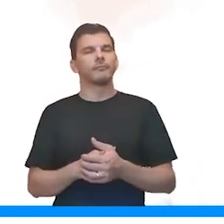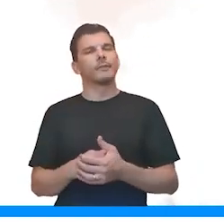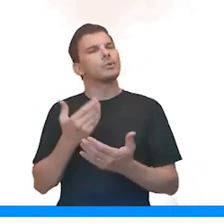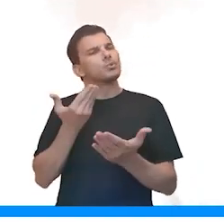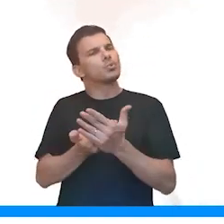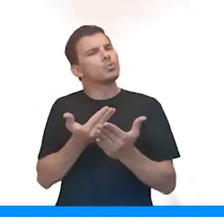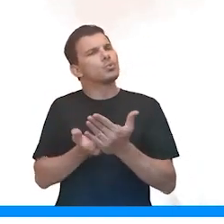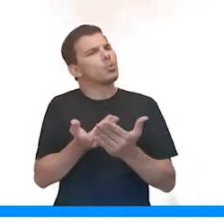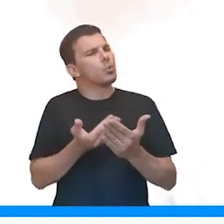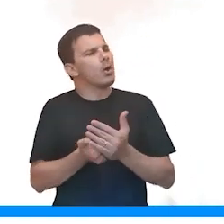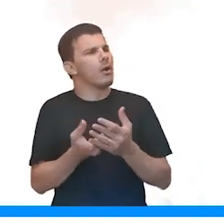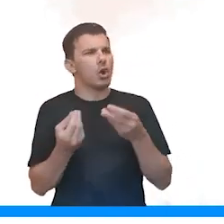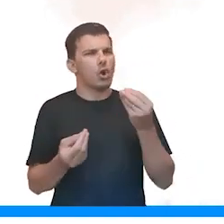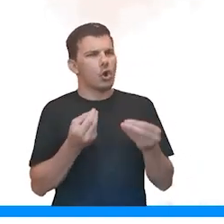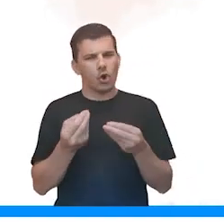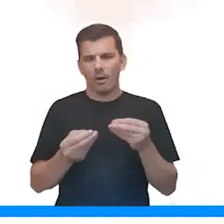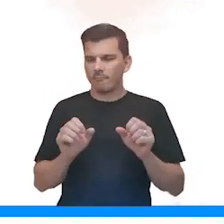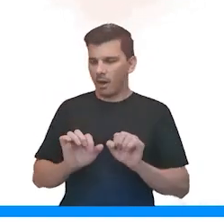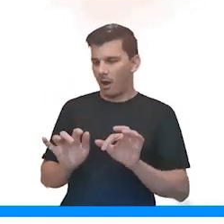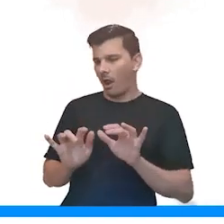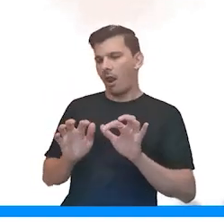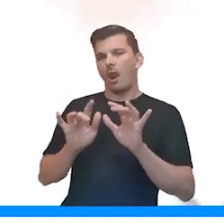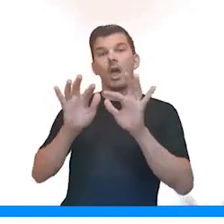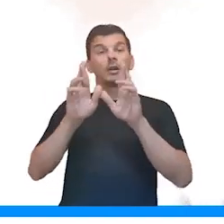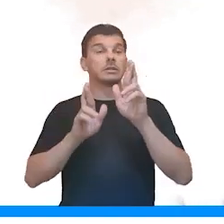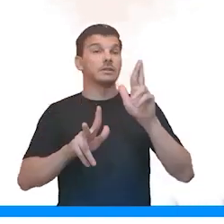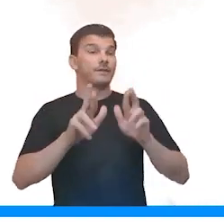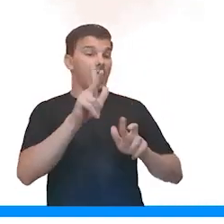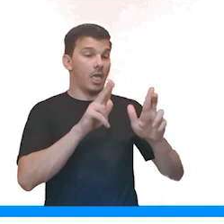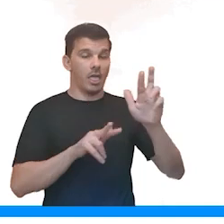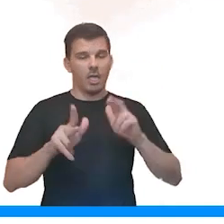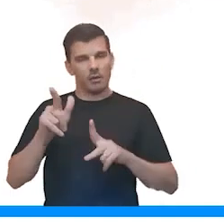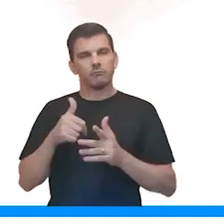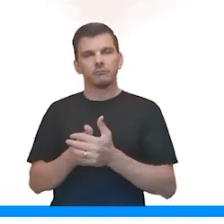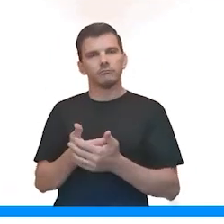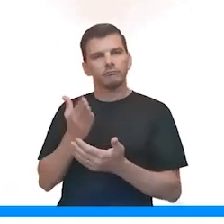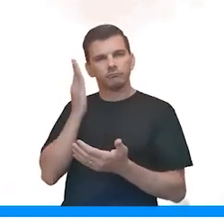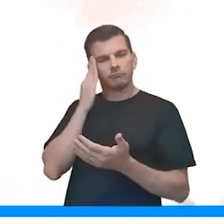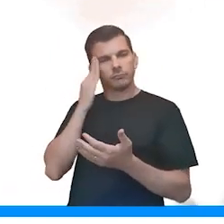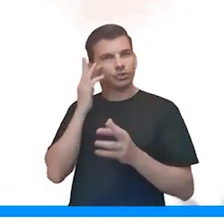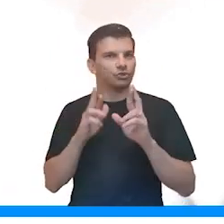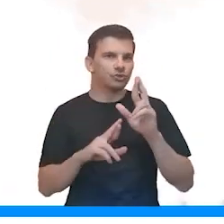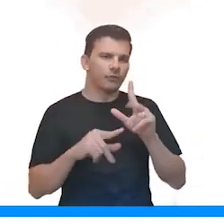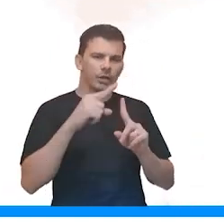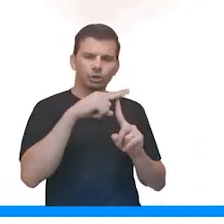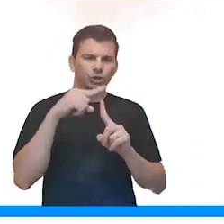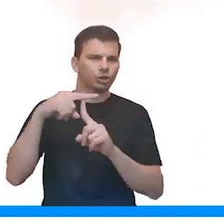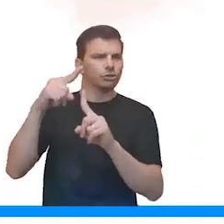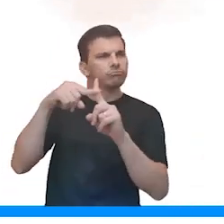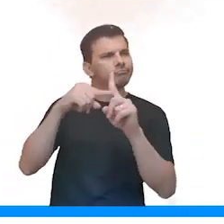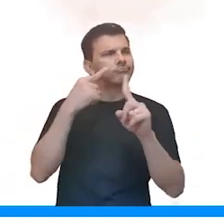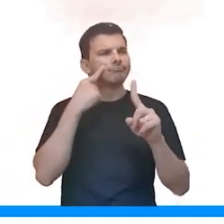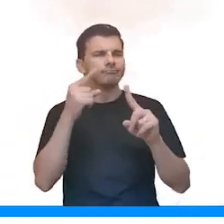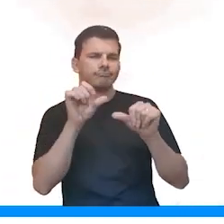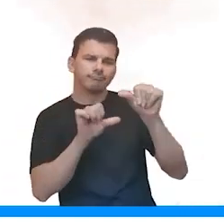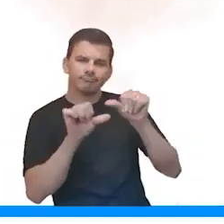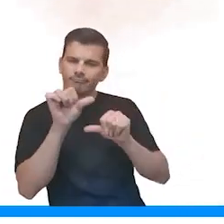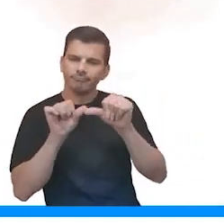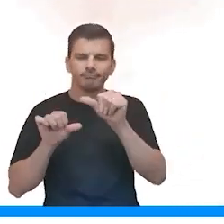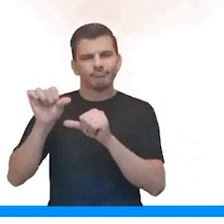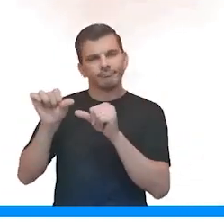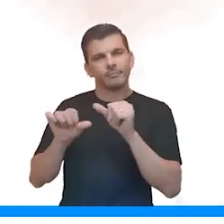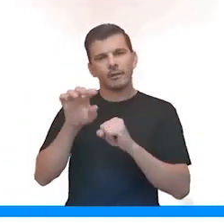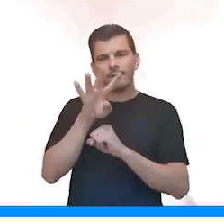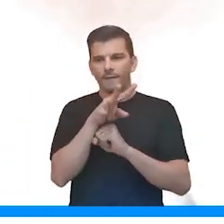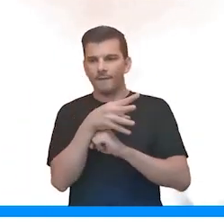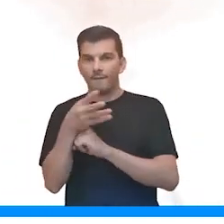de Clapeyron. E ele estudou o comportamento de massas de gases diferentes. Então ele pegou massas diferentes de gases, foi